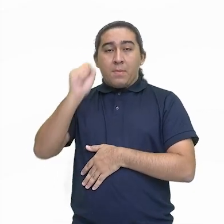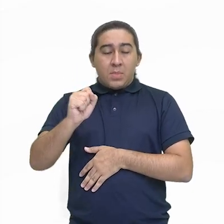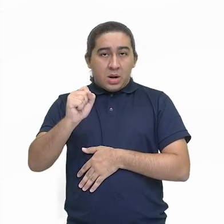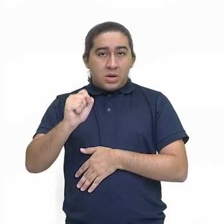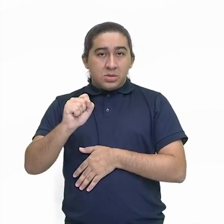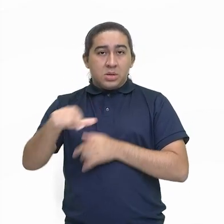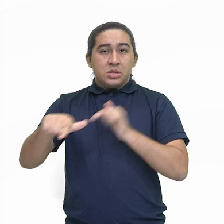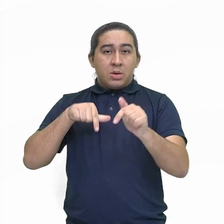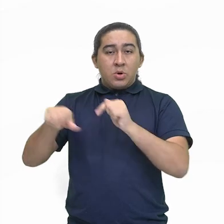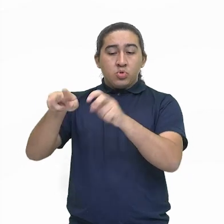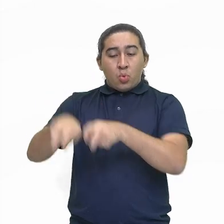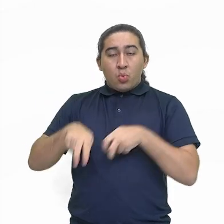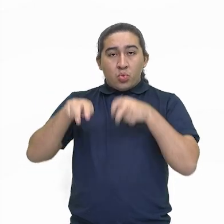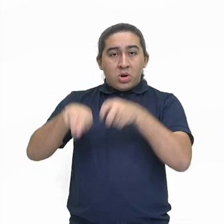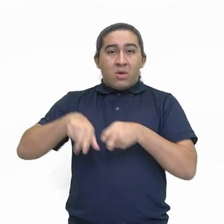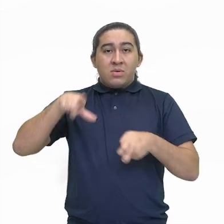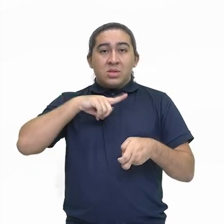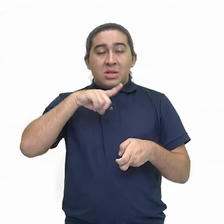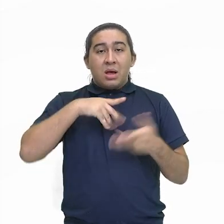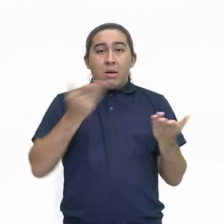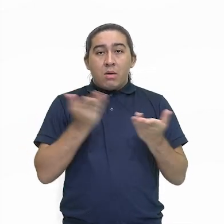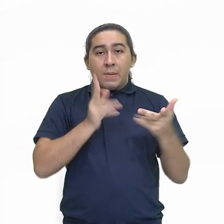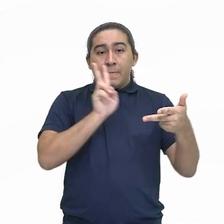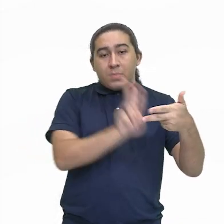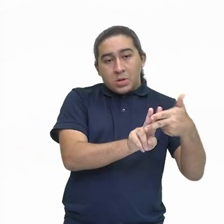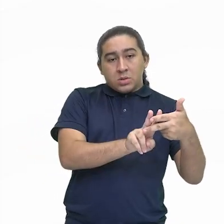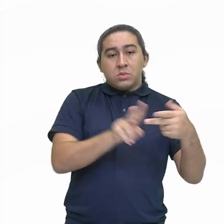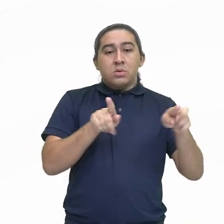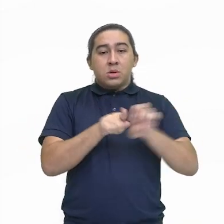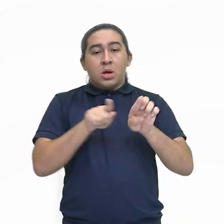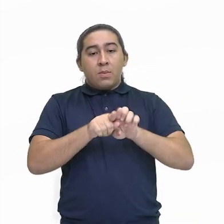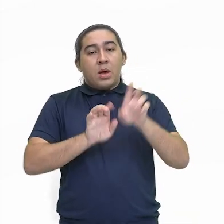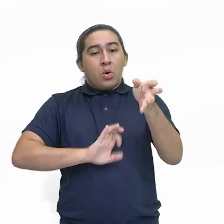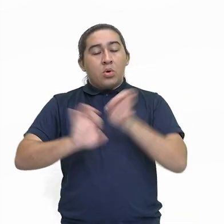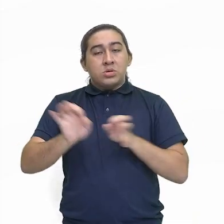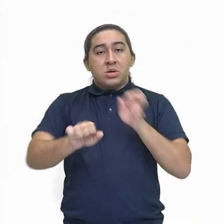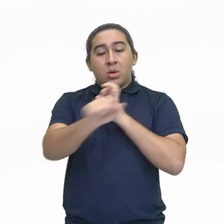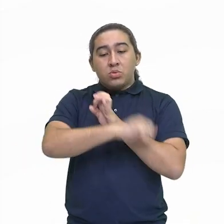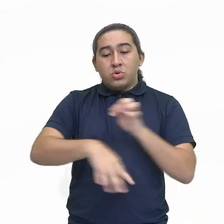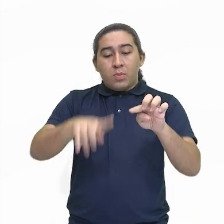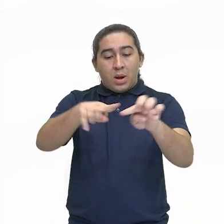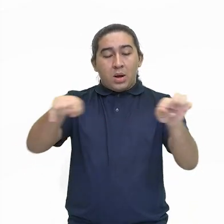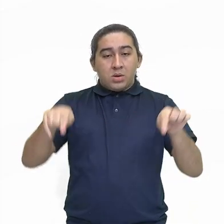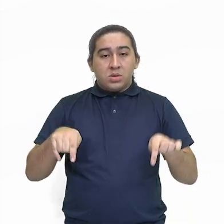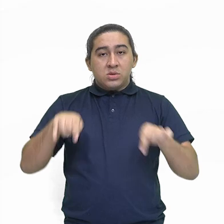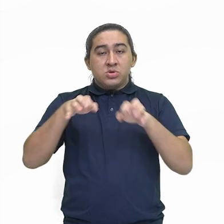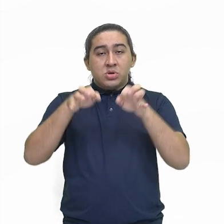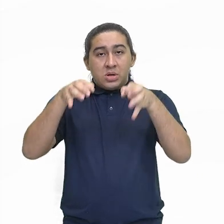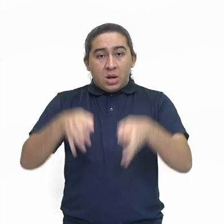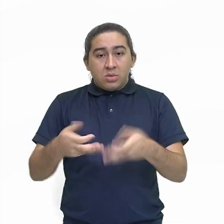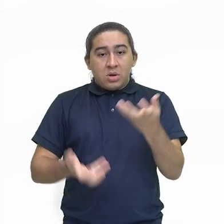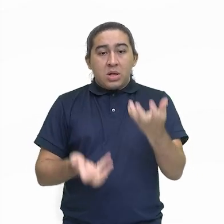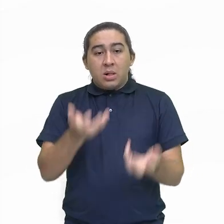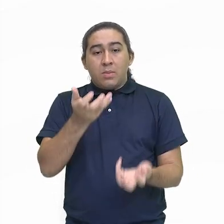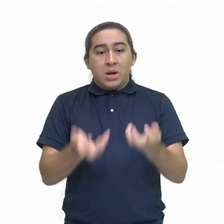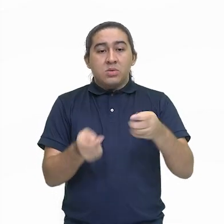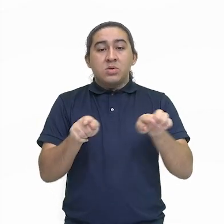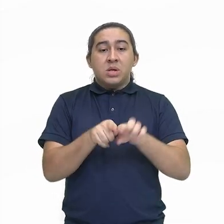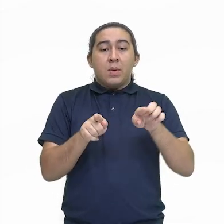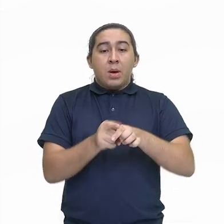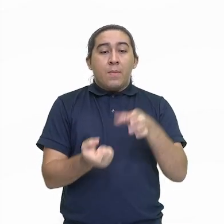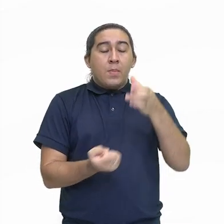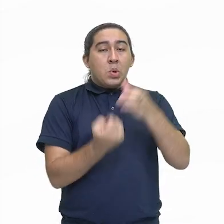história, a distribuição igualitária de terras, a produção de alimentos. O MST produz muito